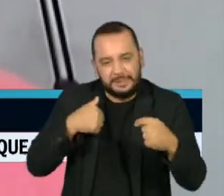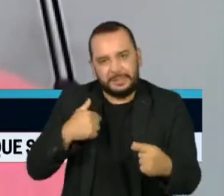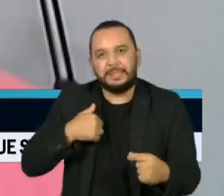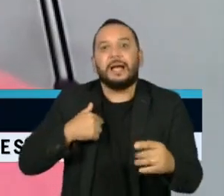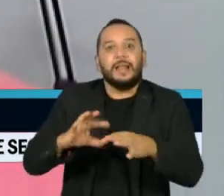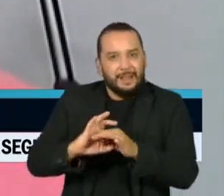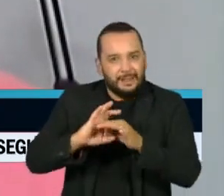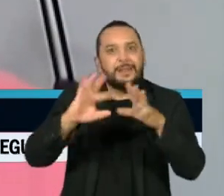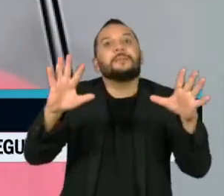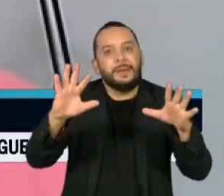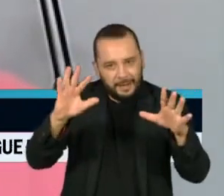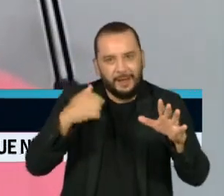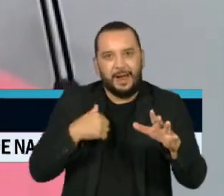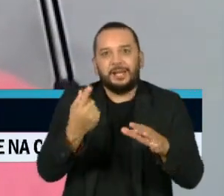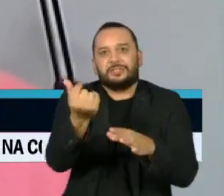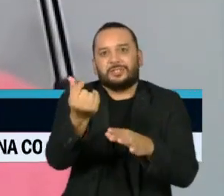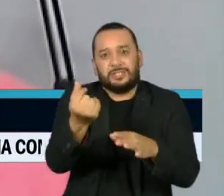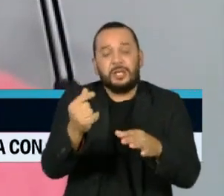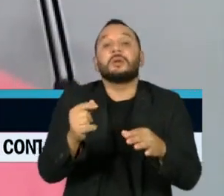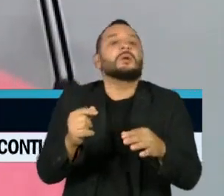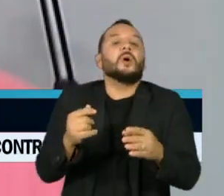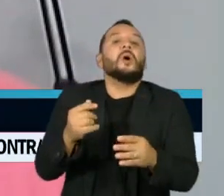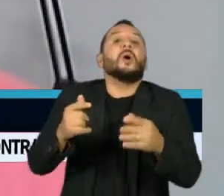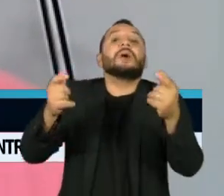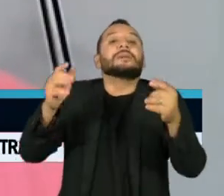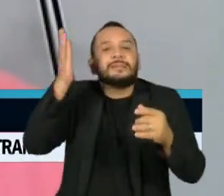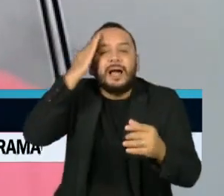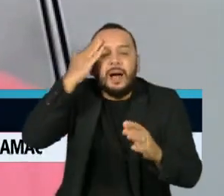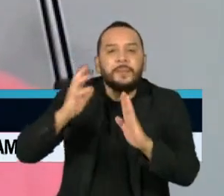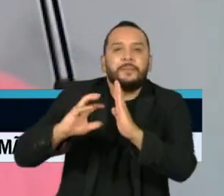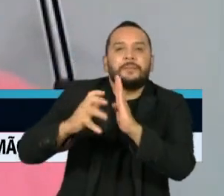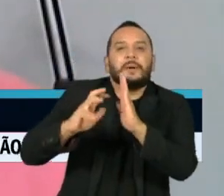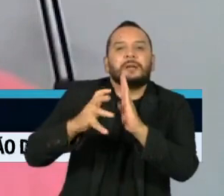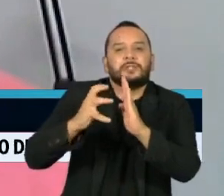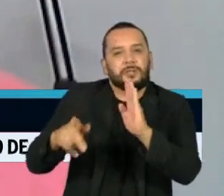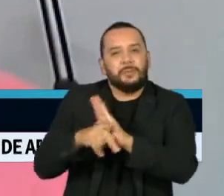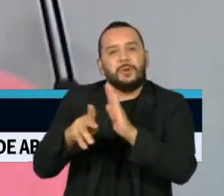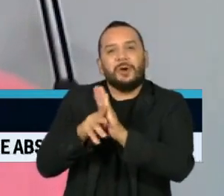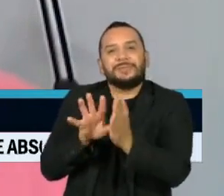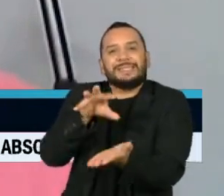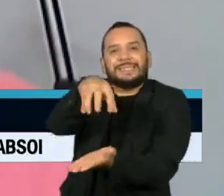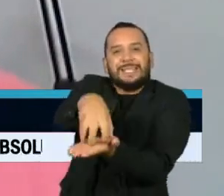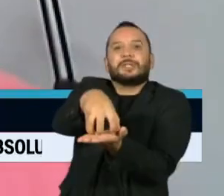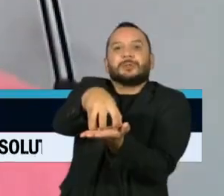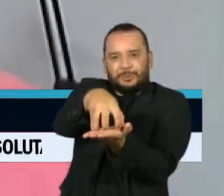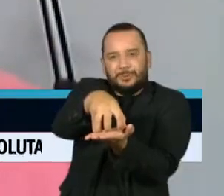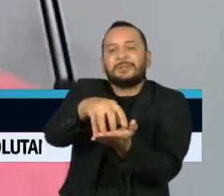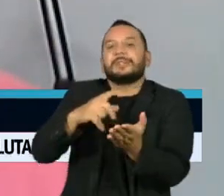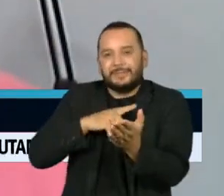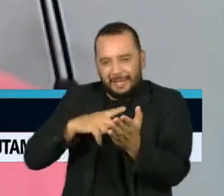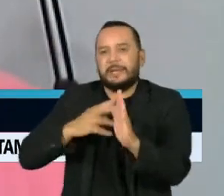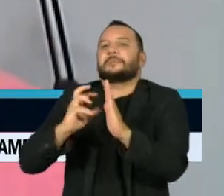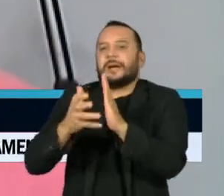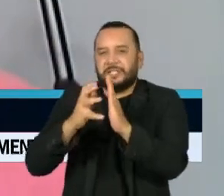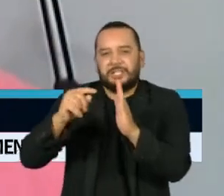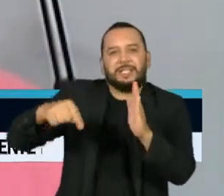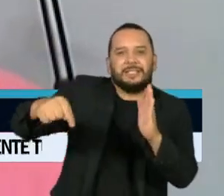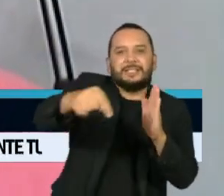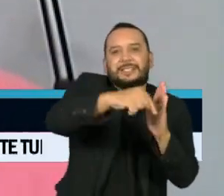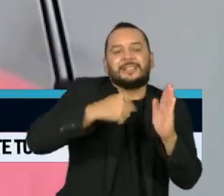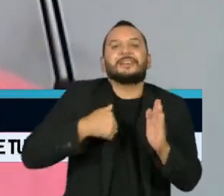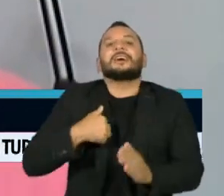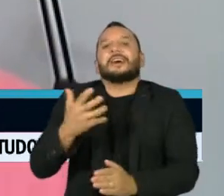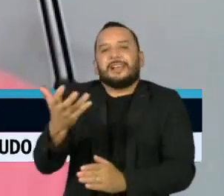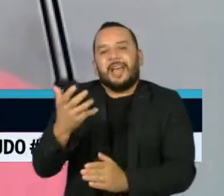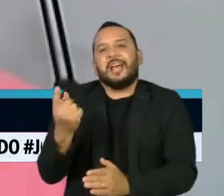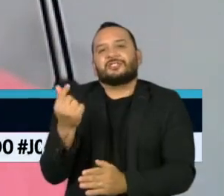governo é o Centrão. E a gente sabe que os partidos ligados ao Centrão são partidos que têm um apetite por fatias